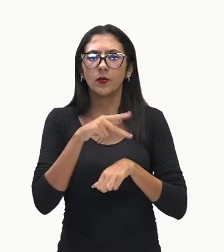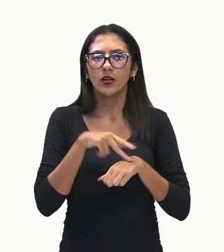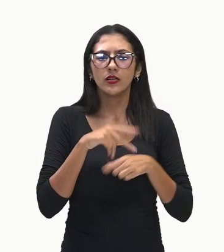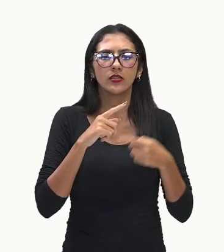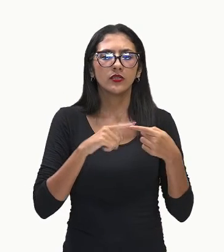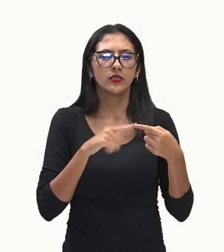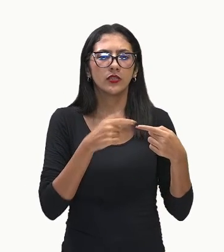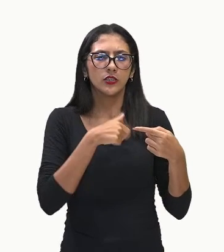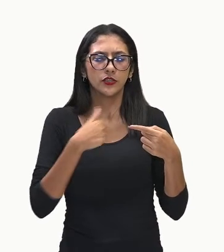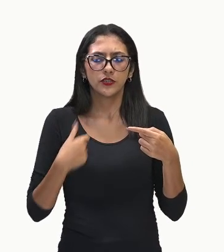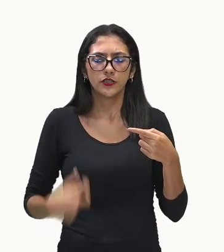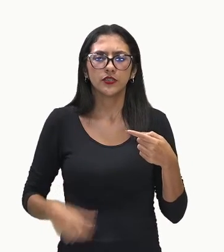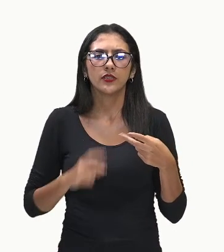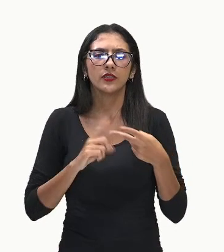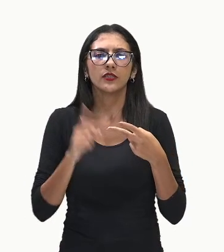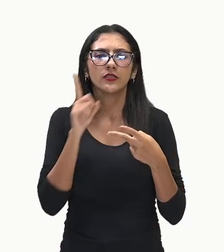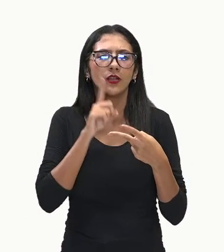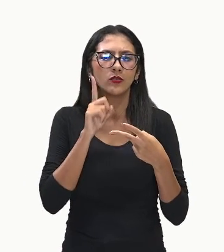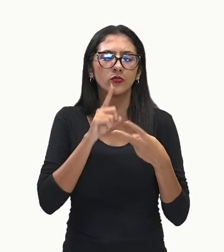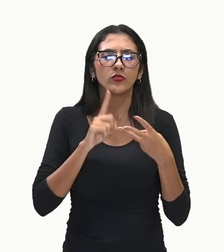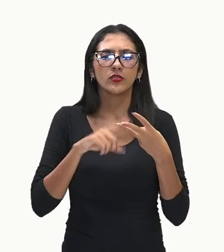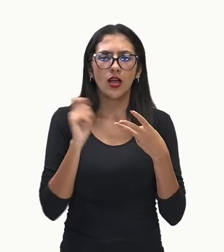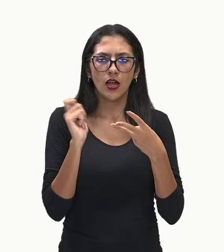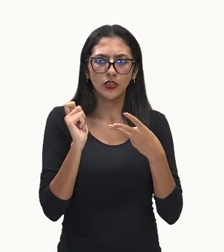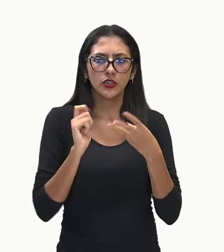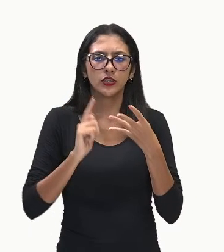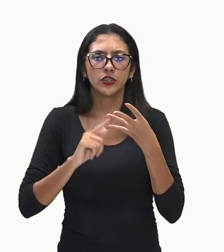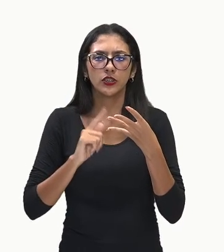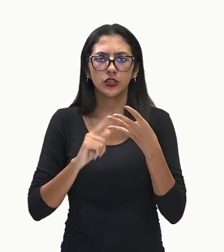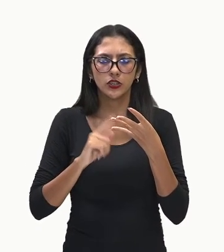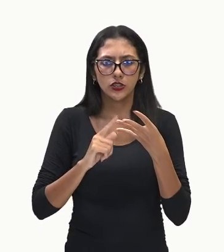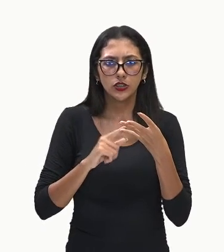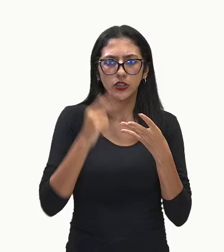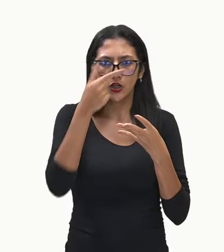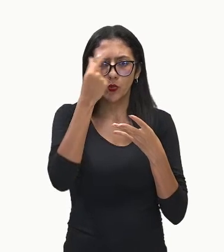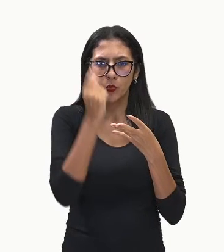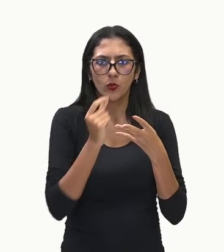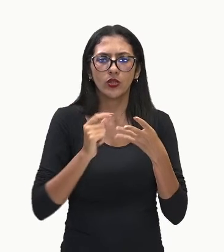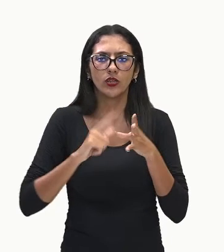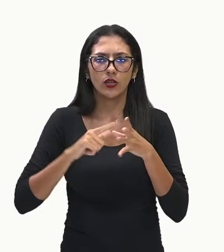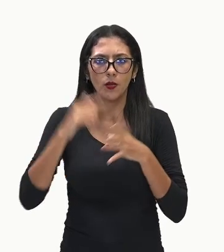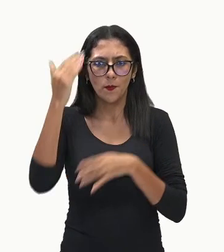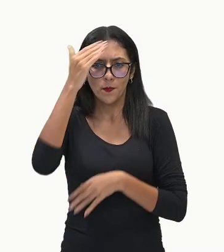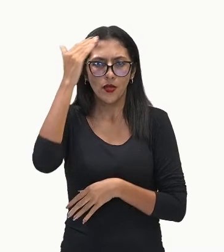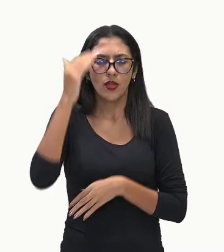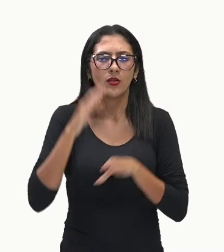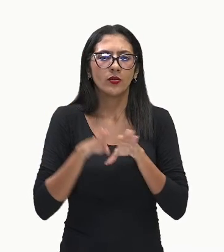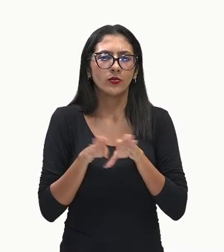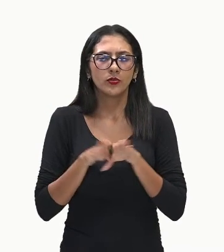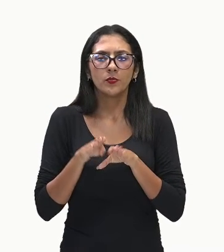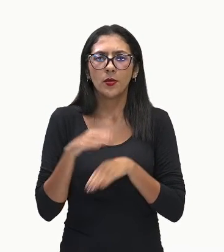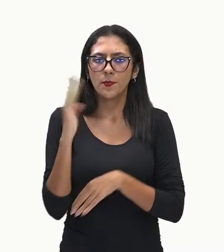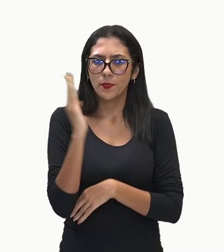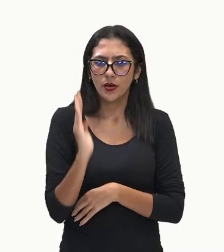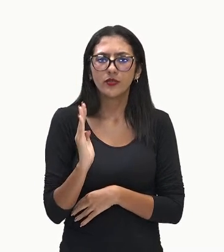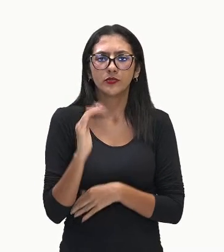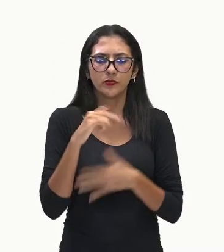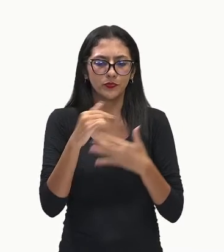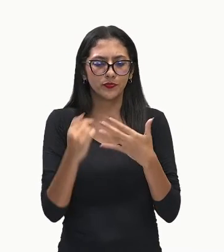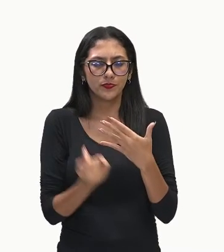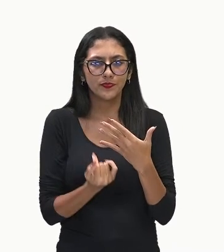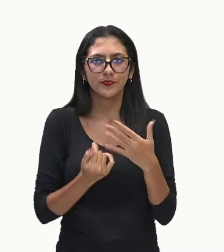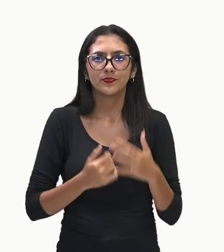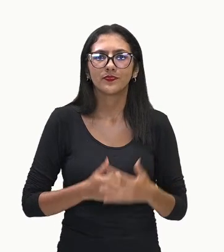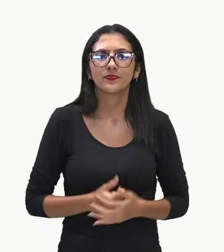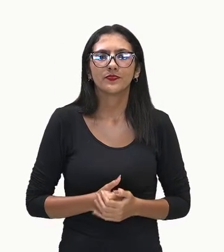China, Estados Unidos, Argentina, Turquia, México e Brasil. Então, de cara a gente já vê